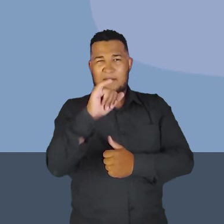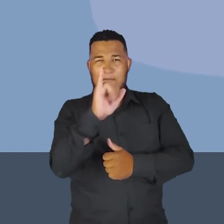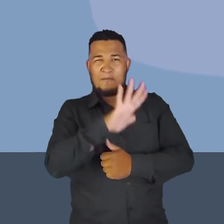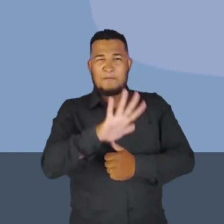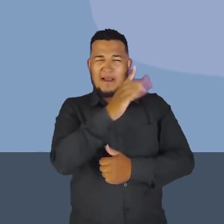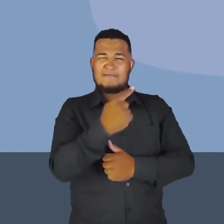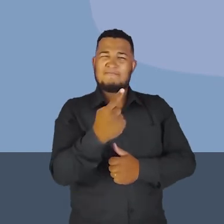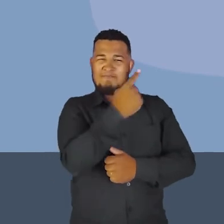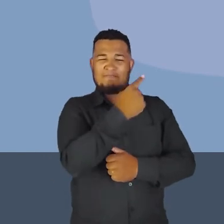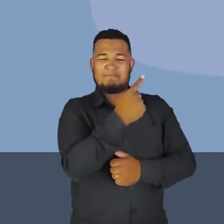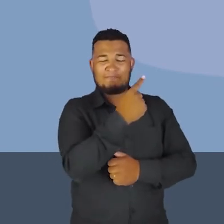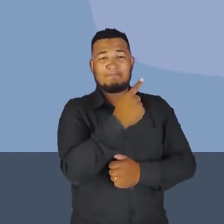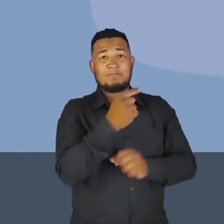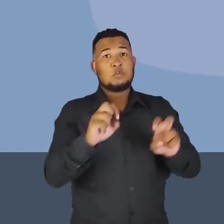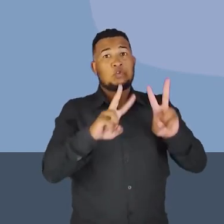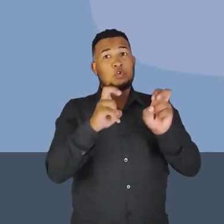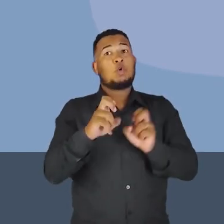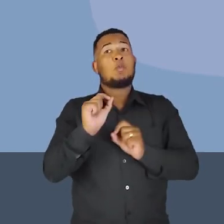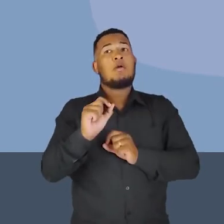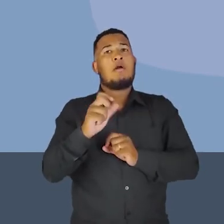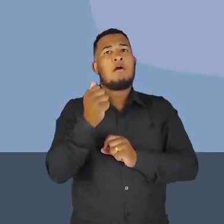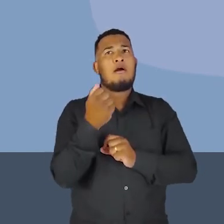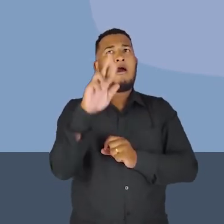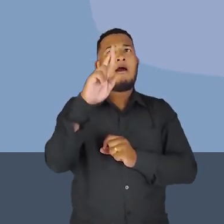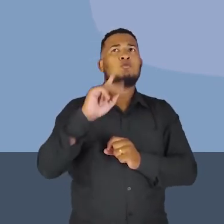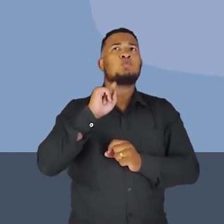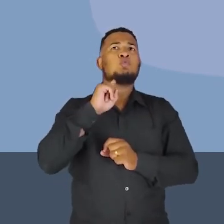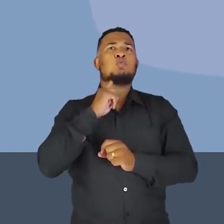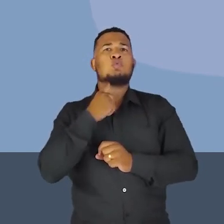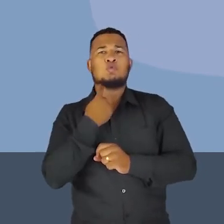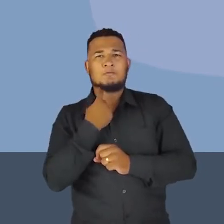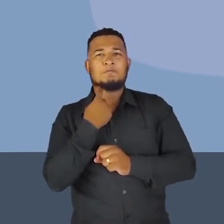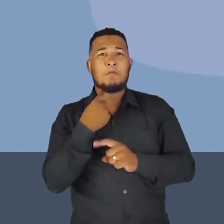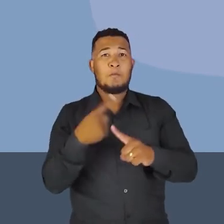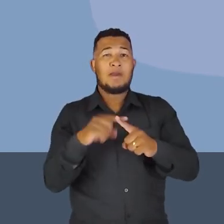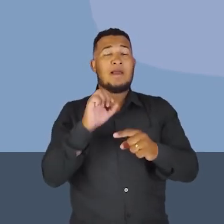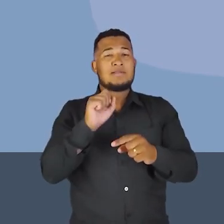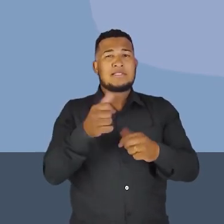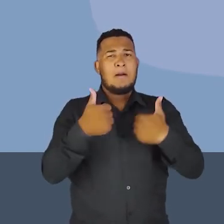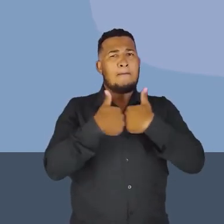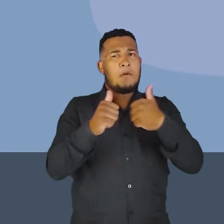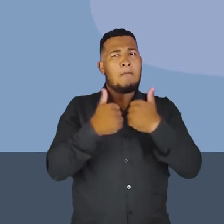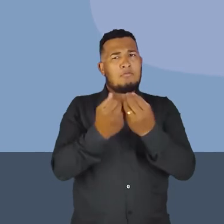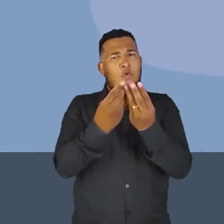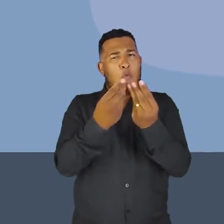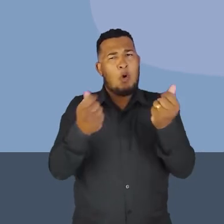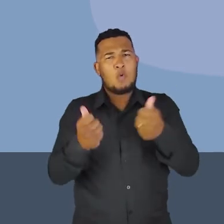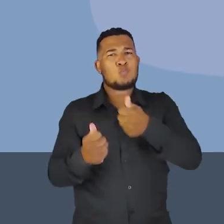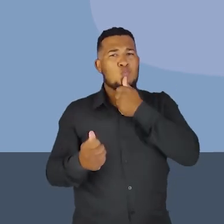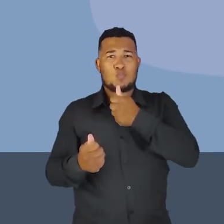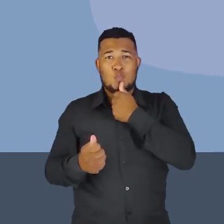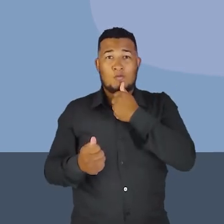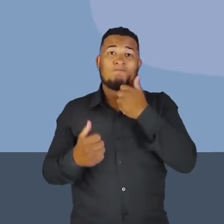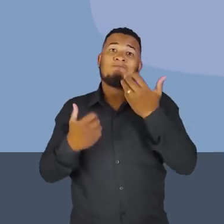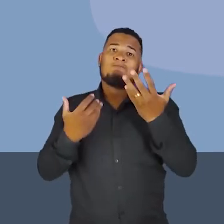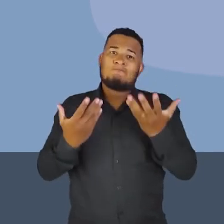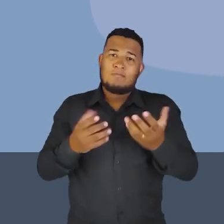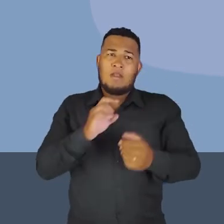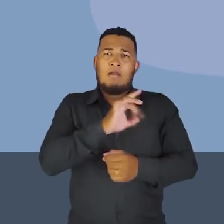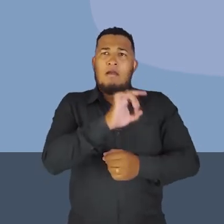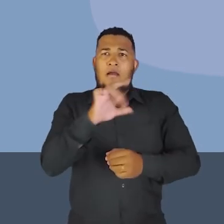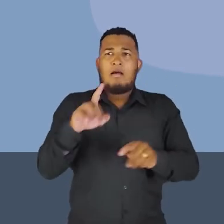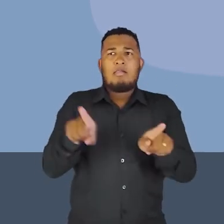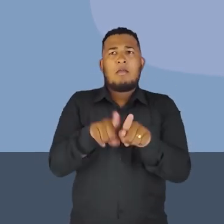questão da poluição do ar. Quando a gente não tem um transporte público de qualidade, o que acontece? Cada um vai usar o seu